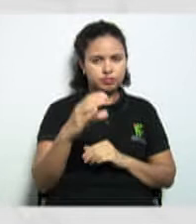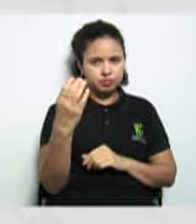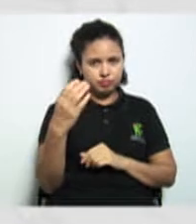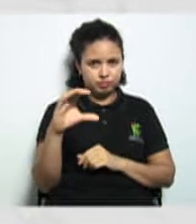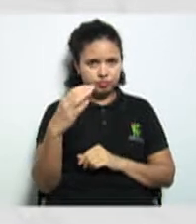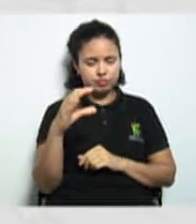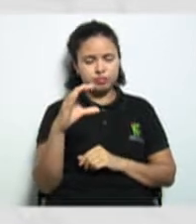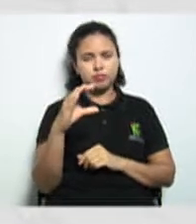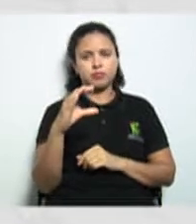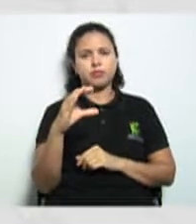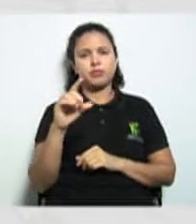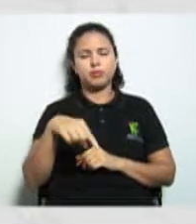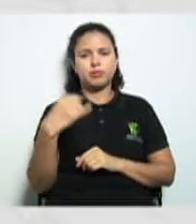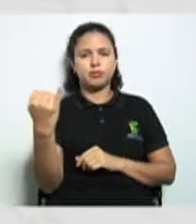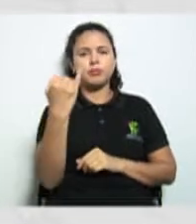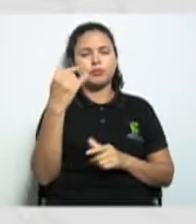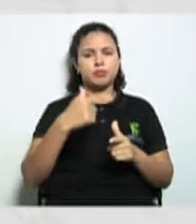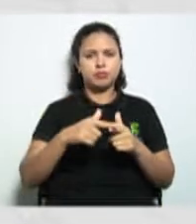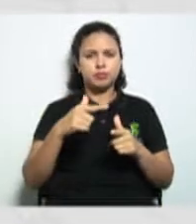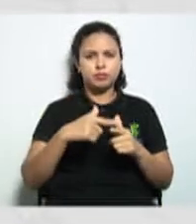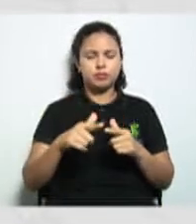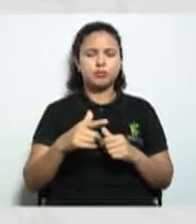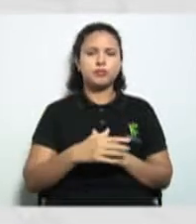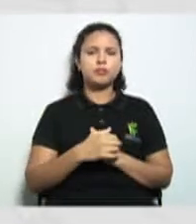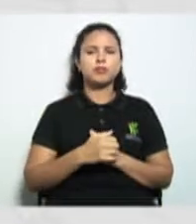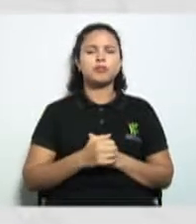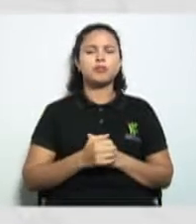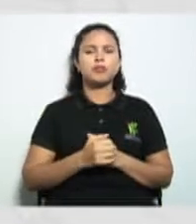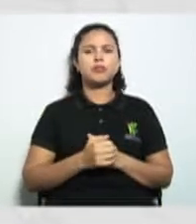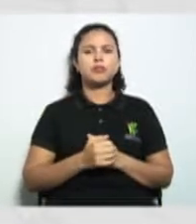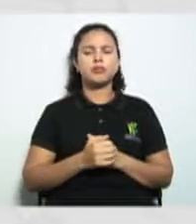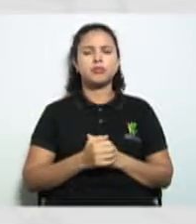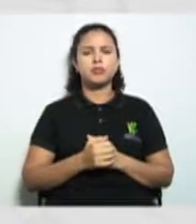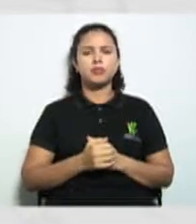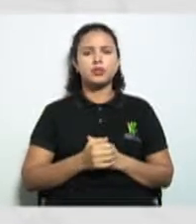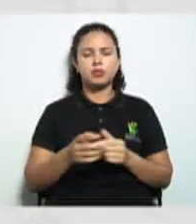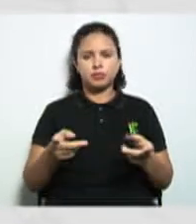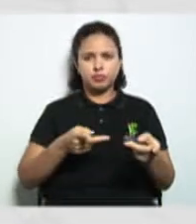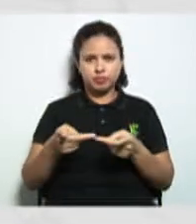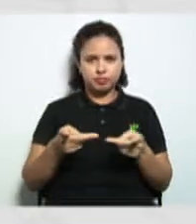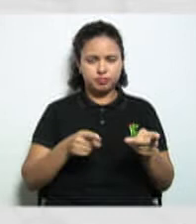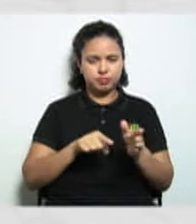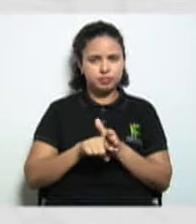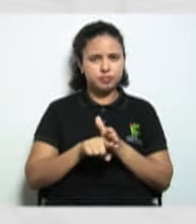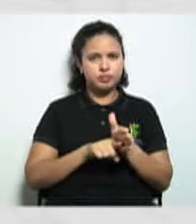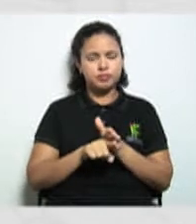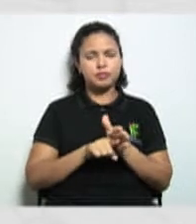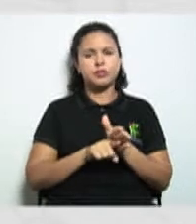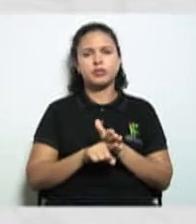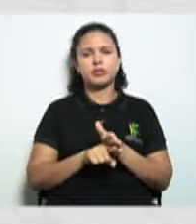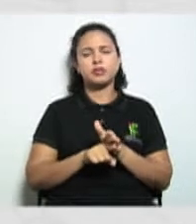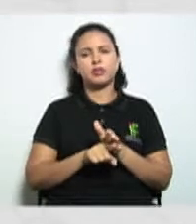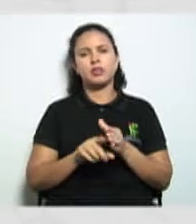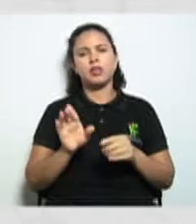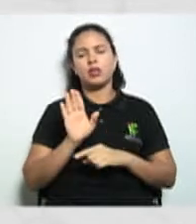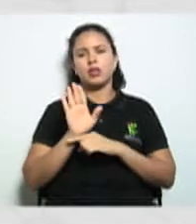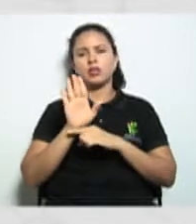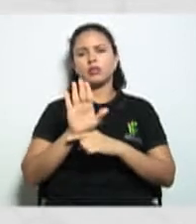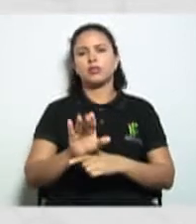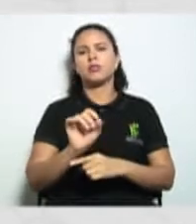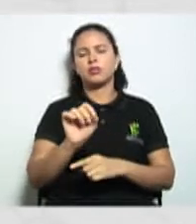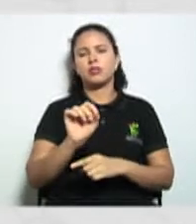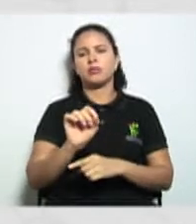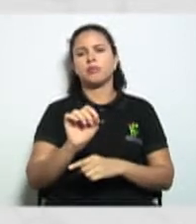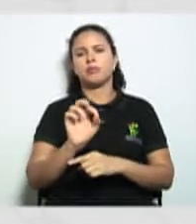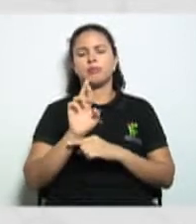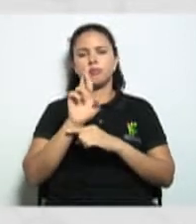problema. Depois, o projeto de pesquisa serve para apresentar soluções, né? Então, o que eu vou